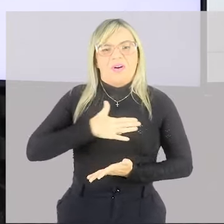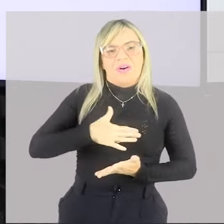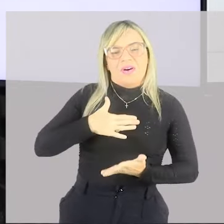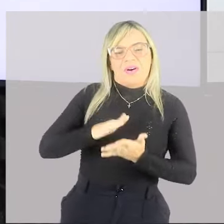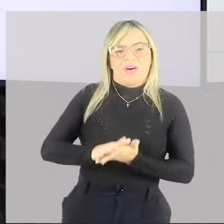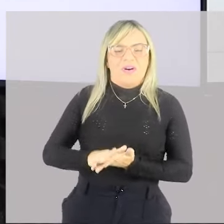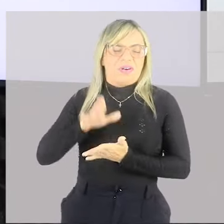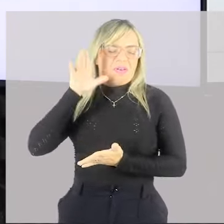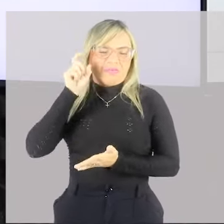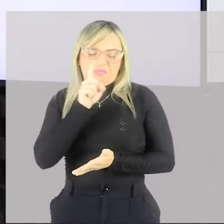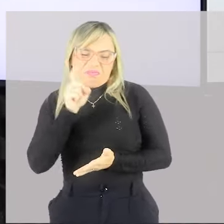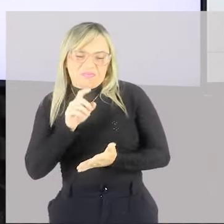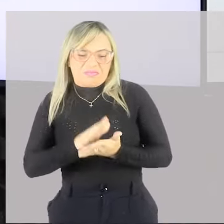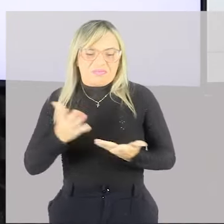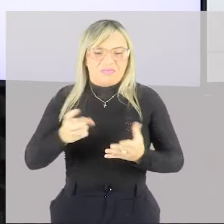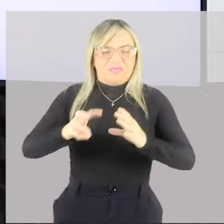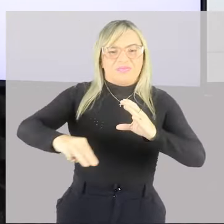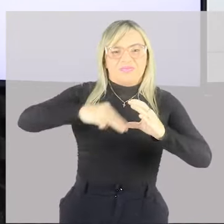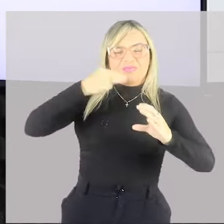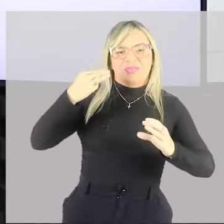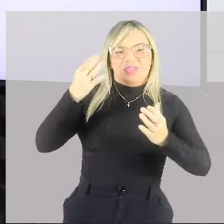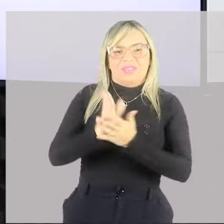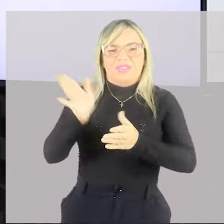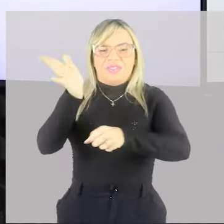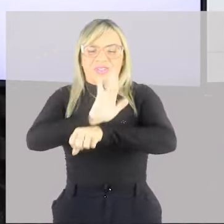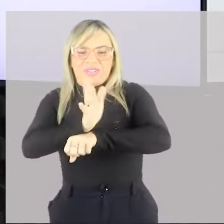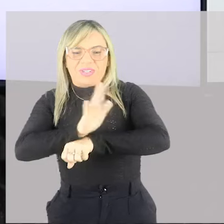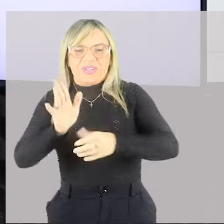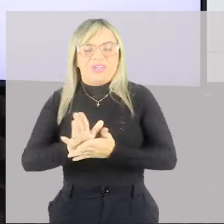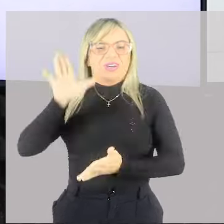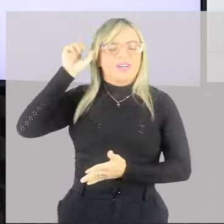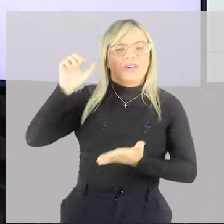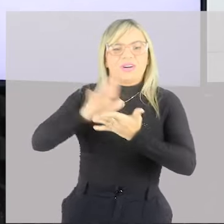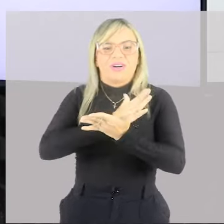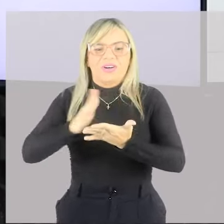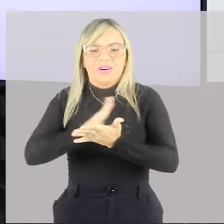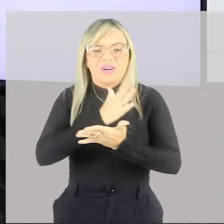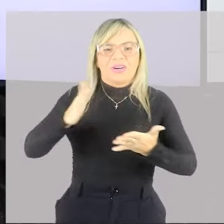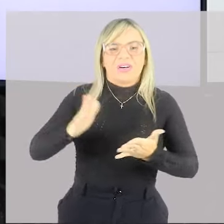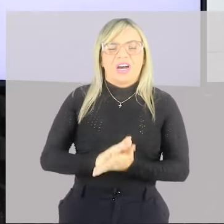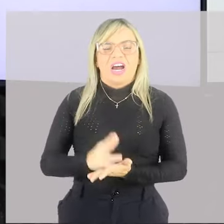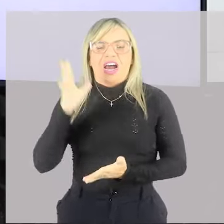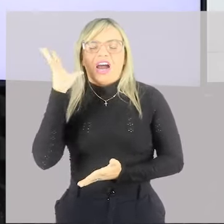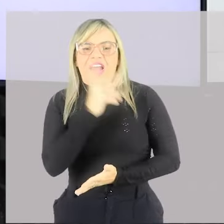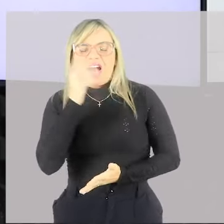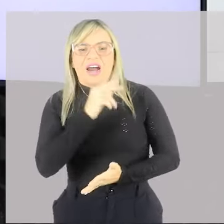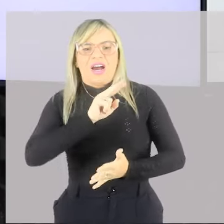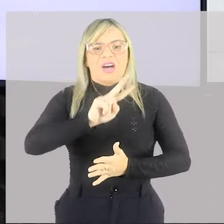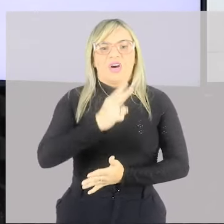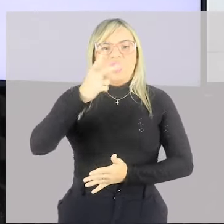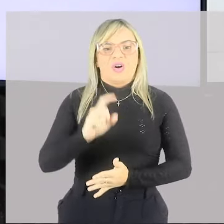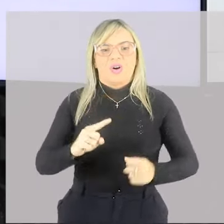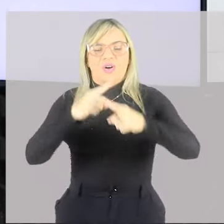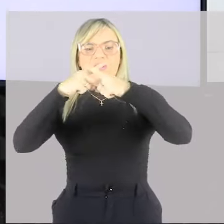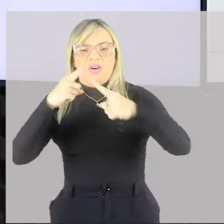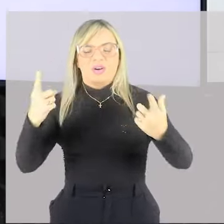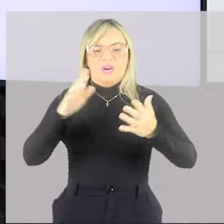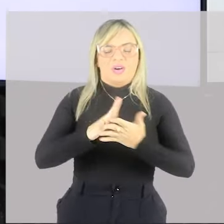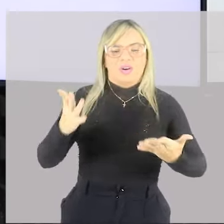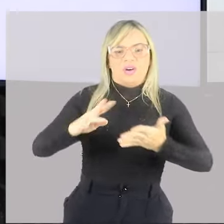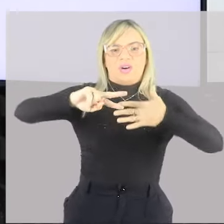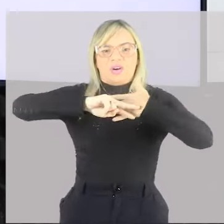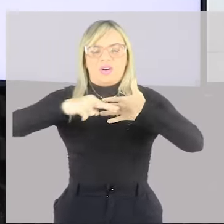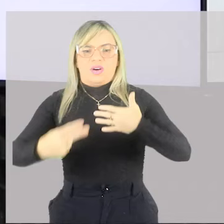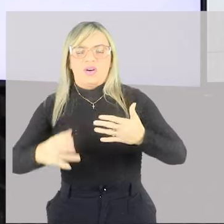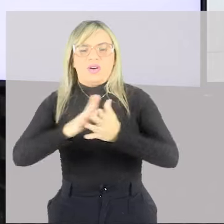áudios lá diz assim quando quando virar filme eu escuto né Porque alguns de vocês ainda escutam na velocidade dois a resultado da situação se você não se